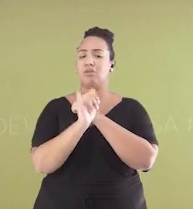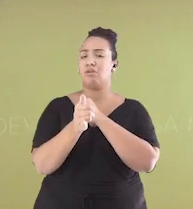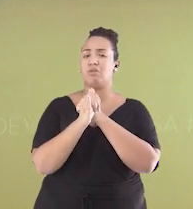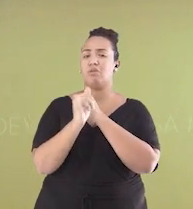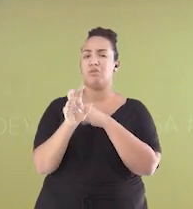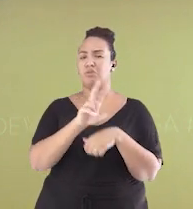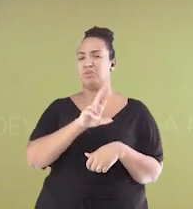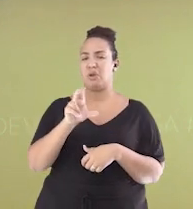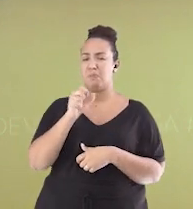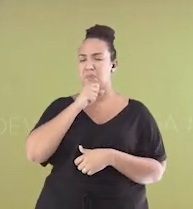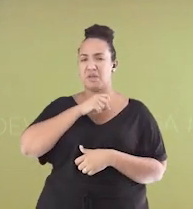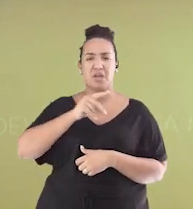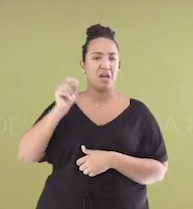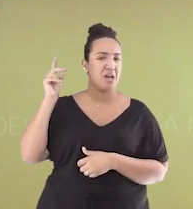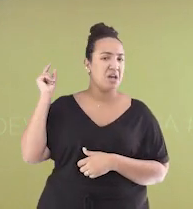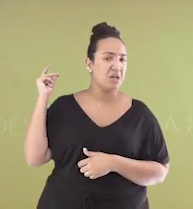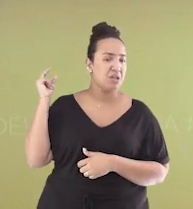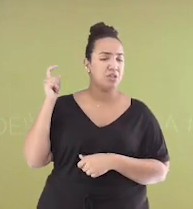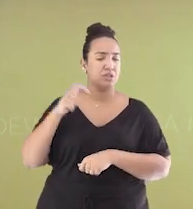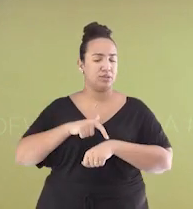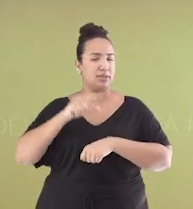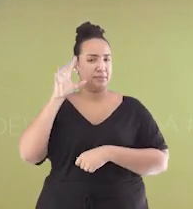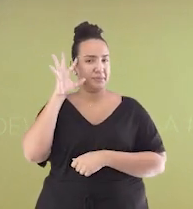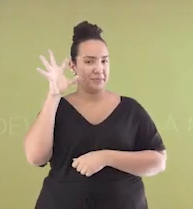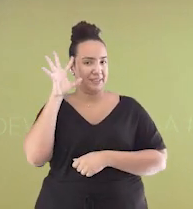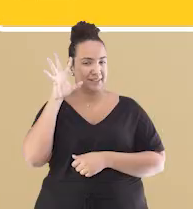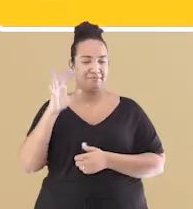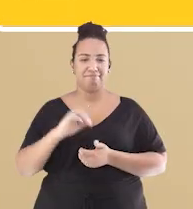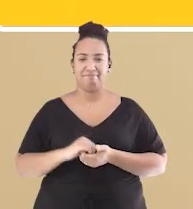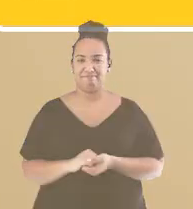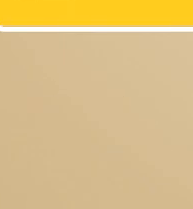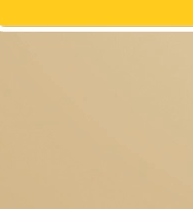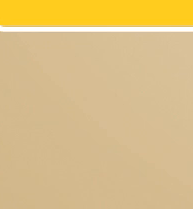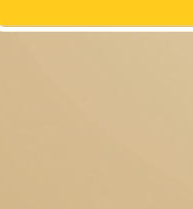é Antigamente? Um tempinho para vocês pensarem.